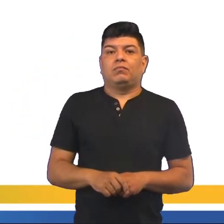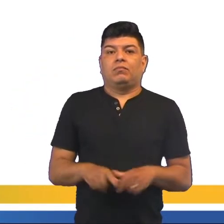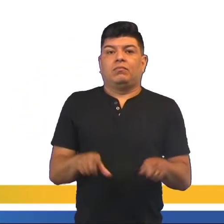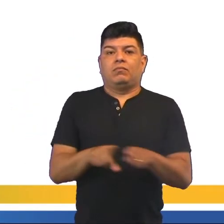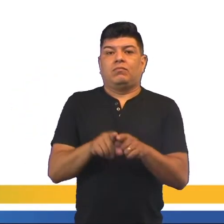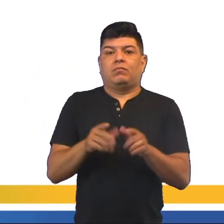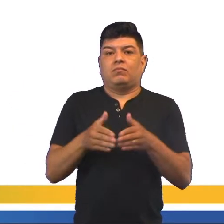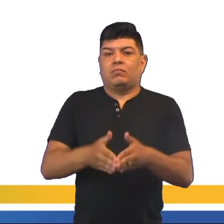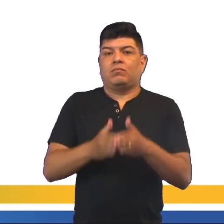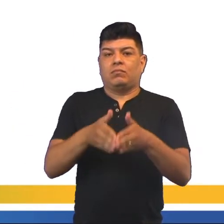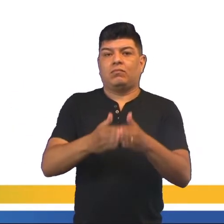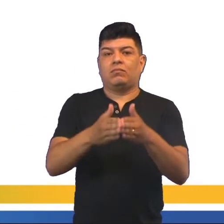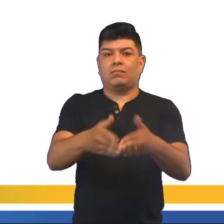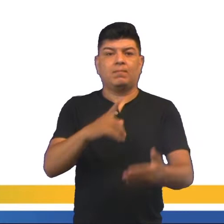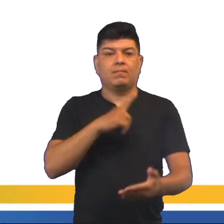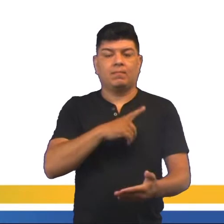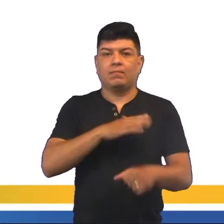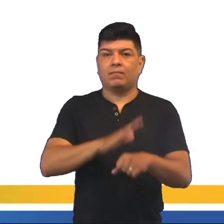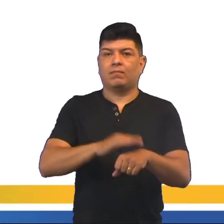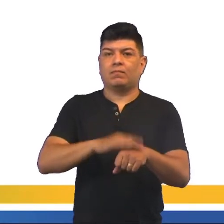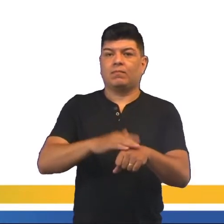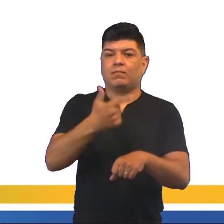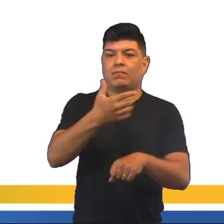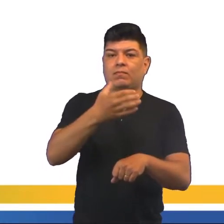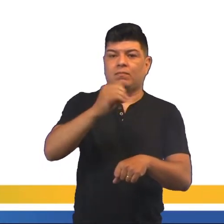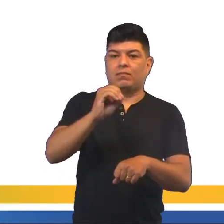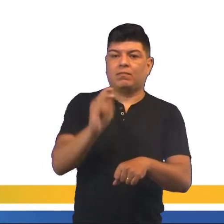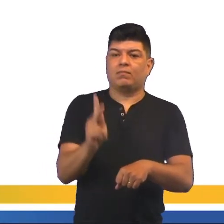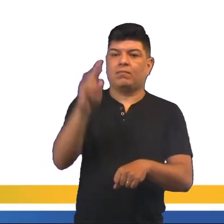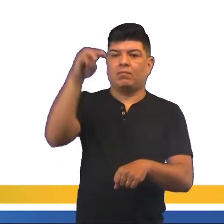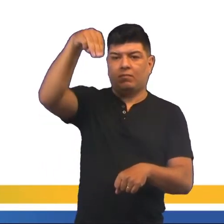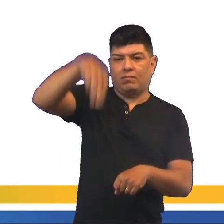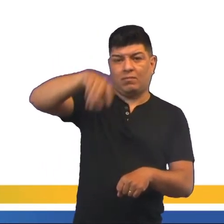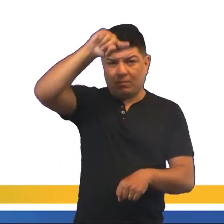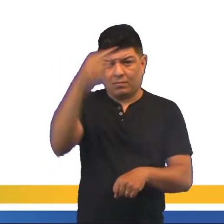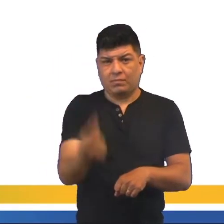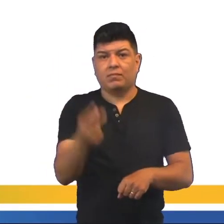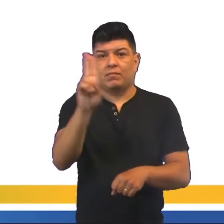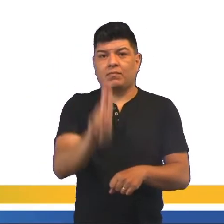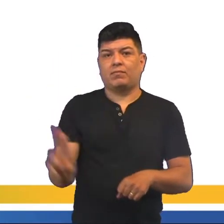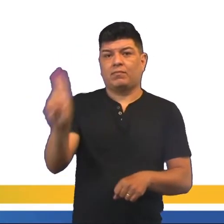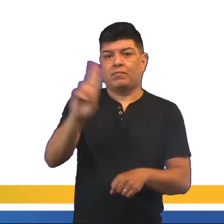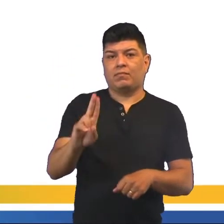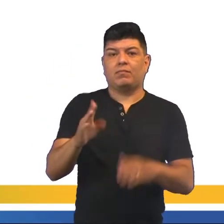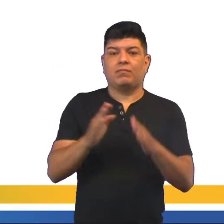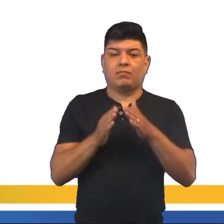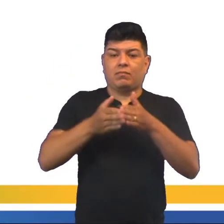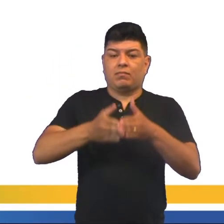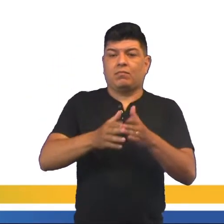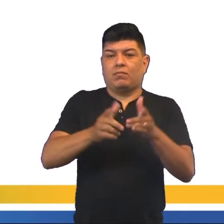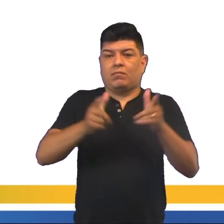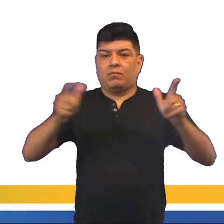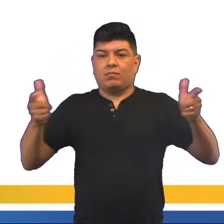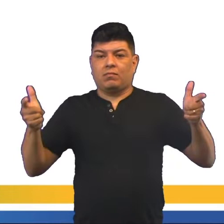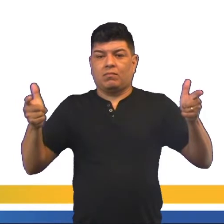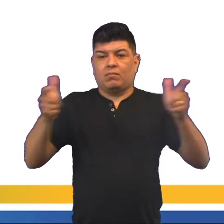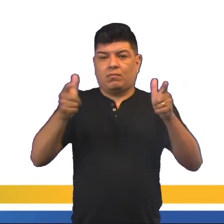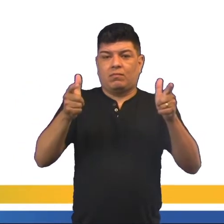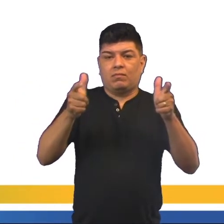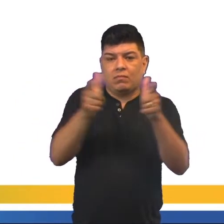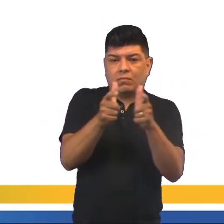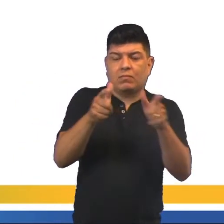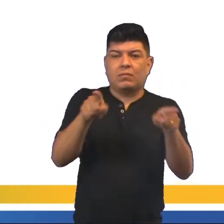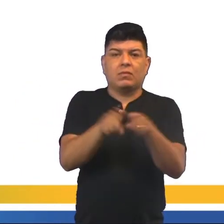a navegação. São mais de 20 mil quilômetros navegáveis, com uso de embarcações de pequeno, médio e